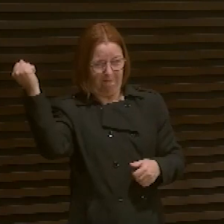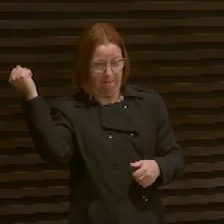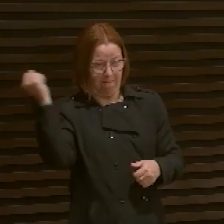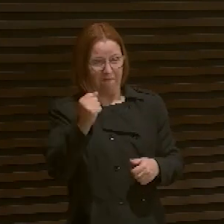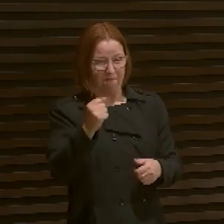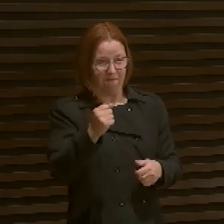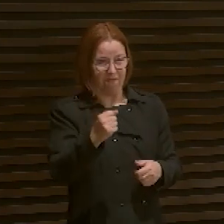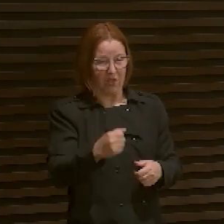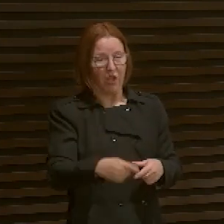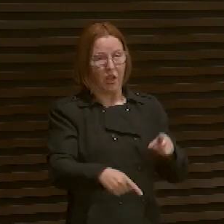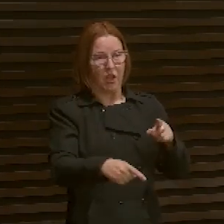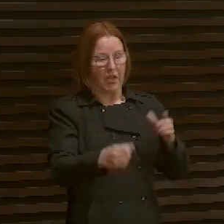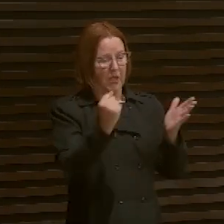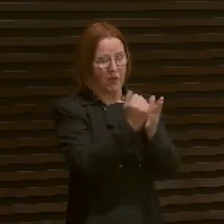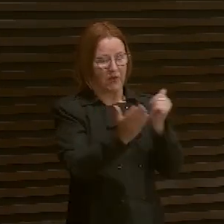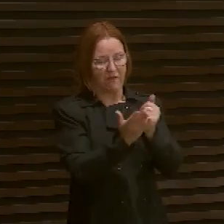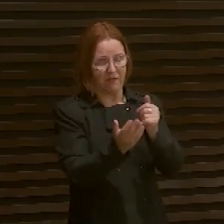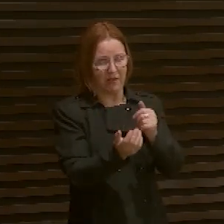Crucificados de ponta cabeça.